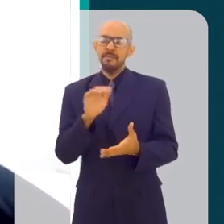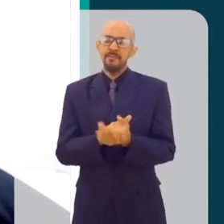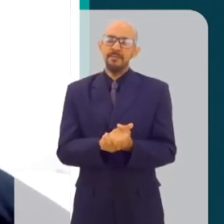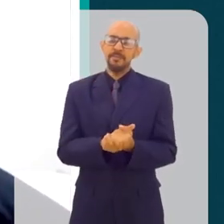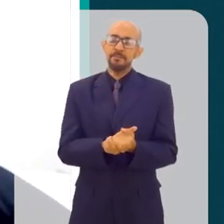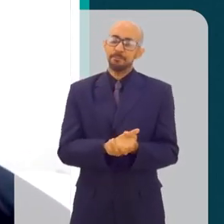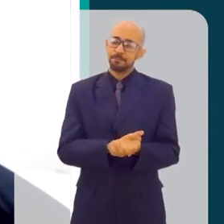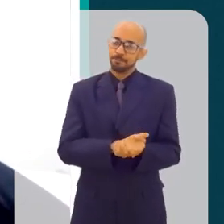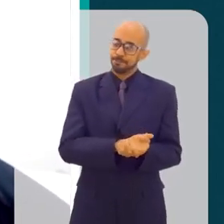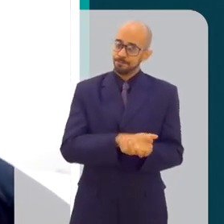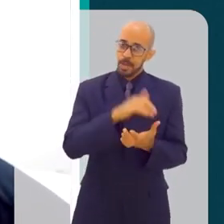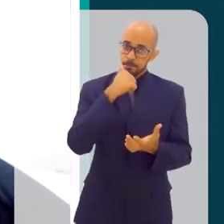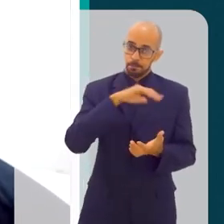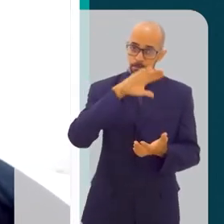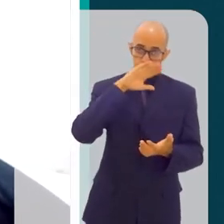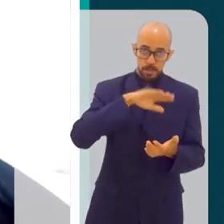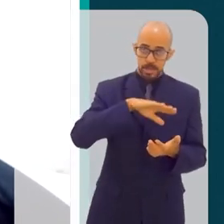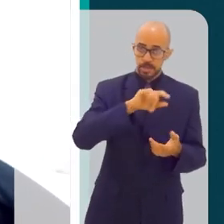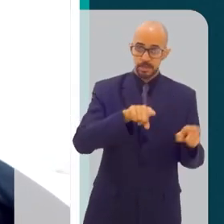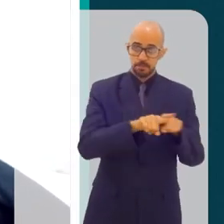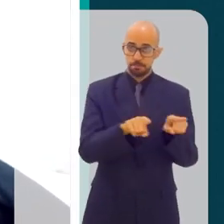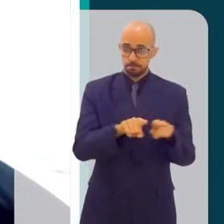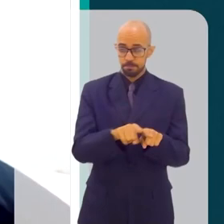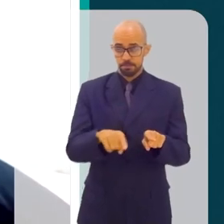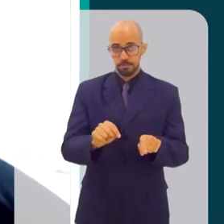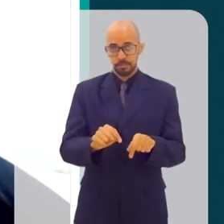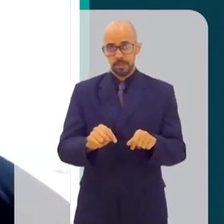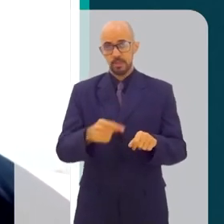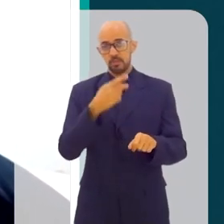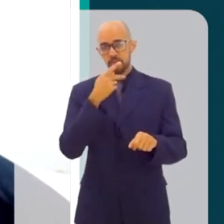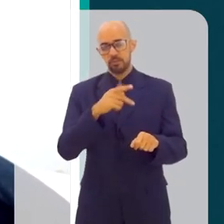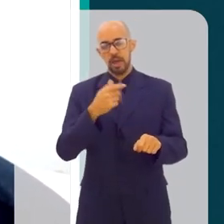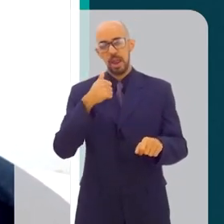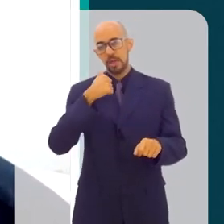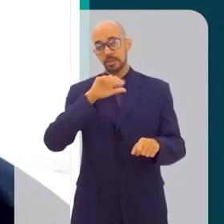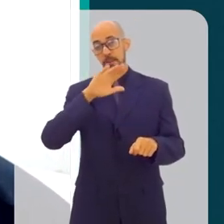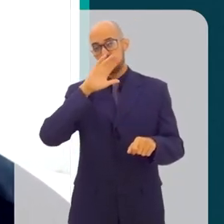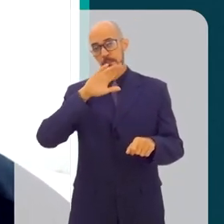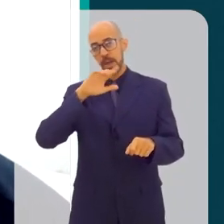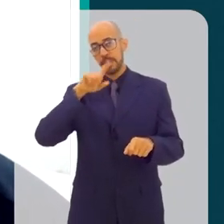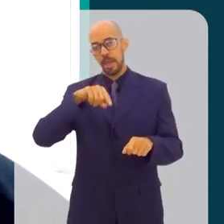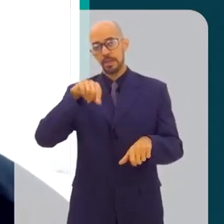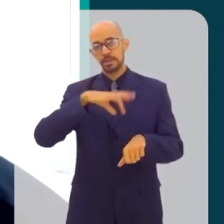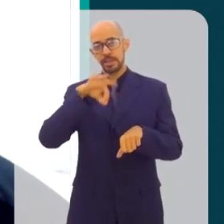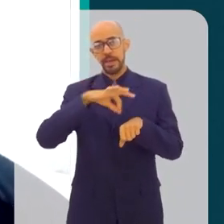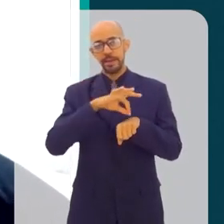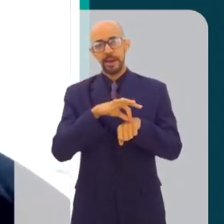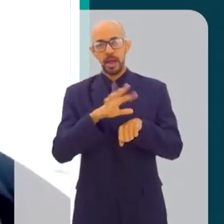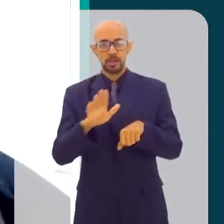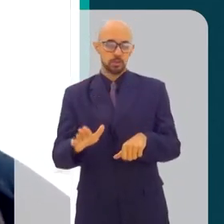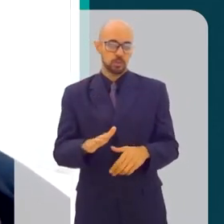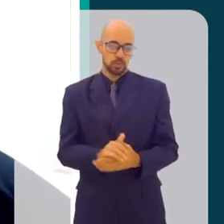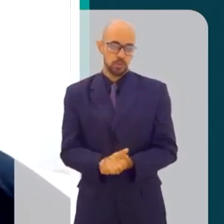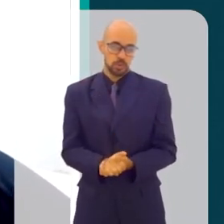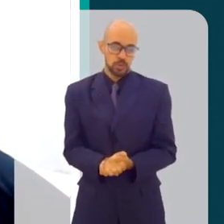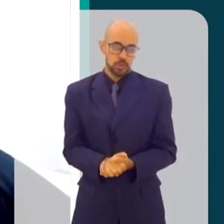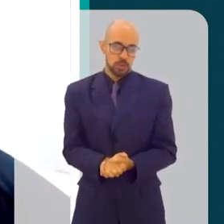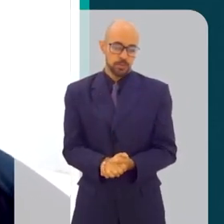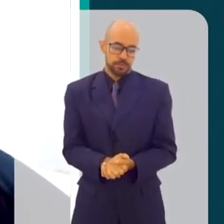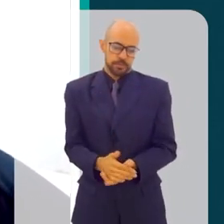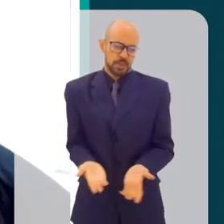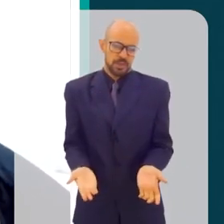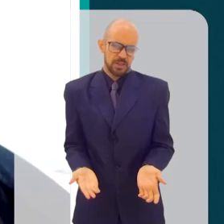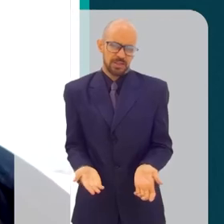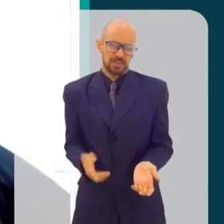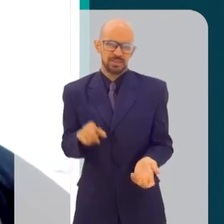mãe num lugar de santidade, né? A maternidade é sagrada, a esposa edifica o